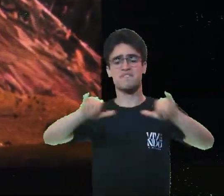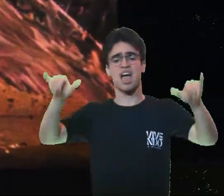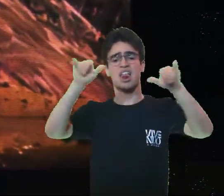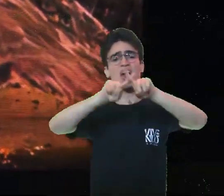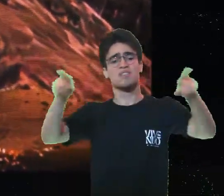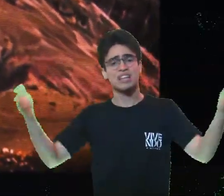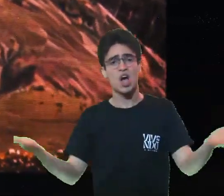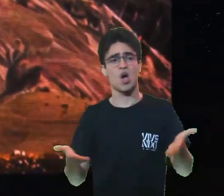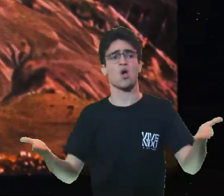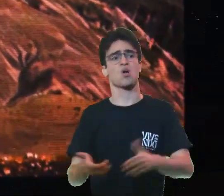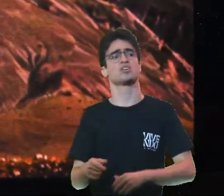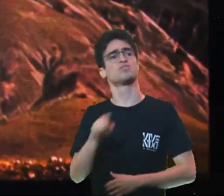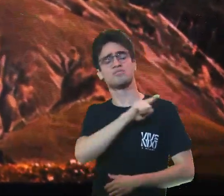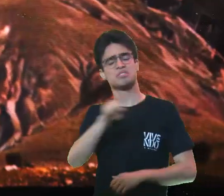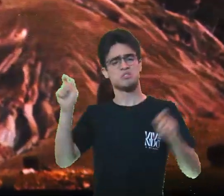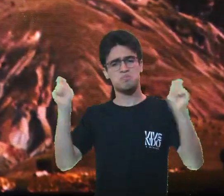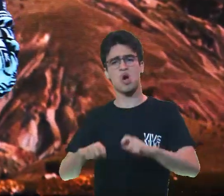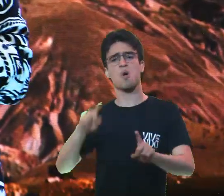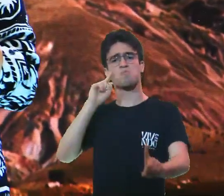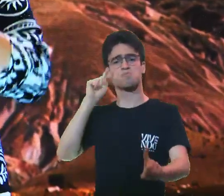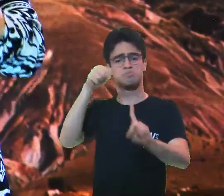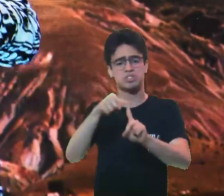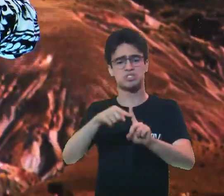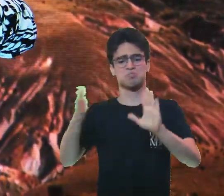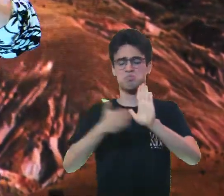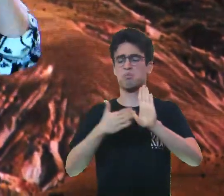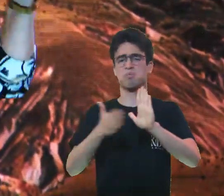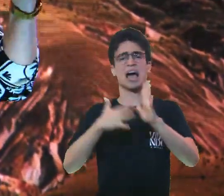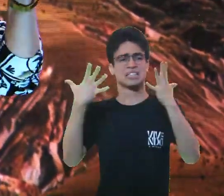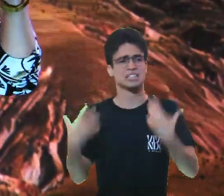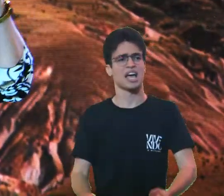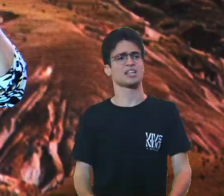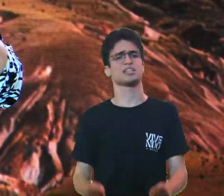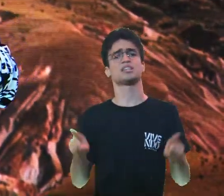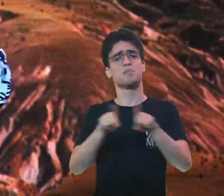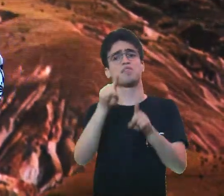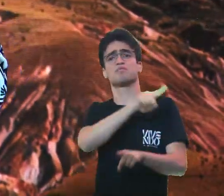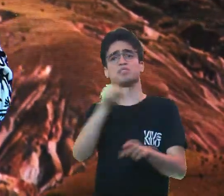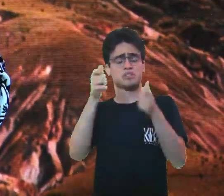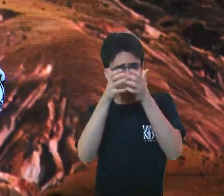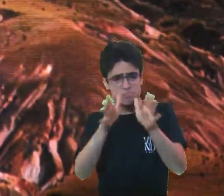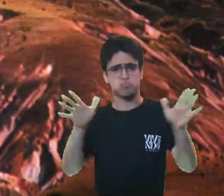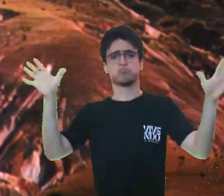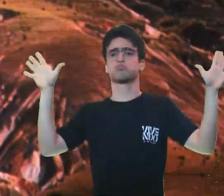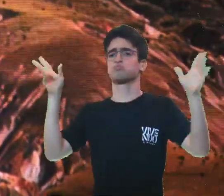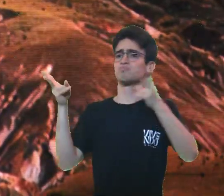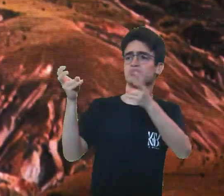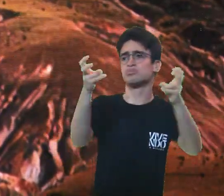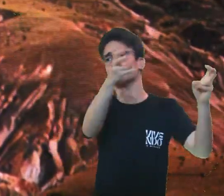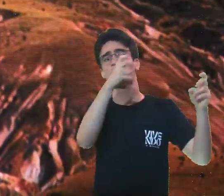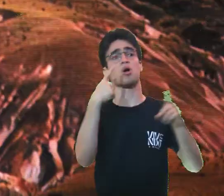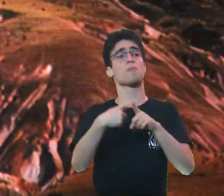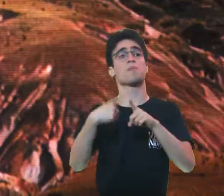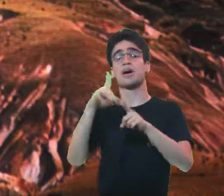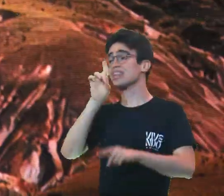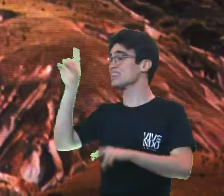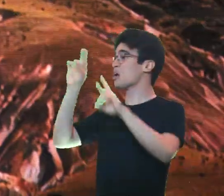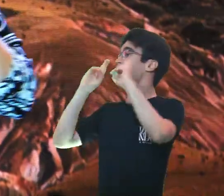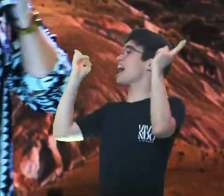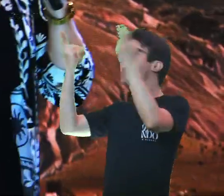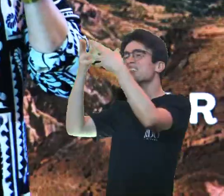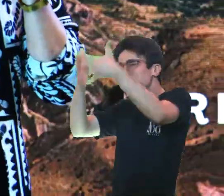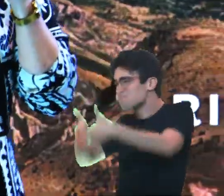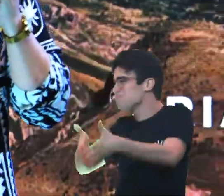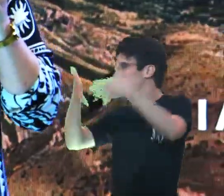dizendo: receba uma causa, ergue os olhos, amplie o seu olhar. O reino é muito maior do que você está